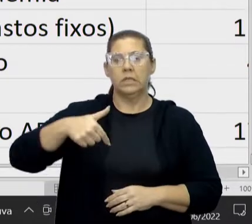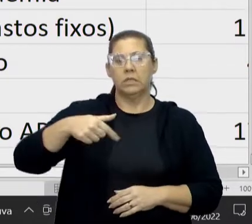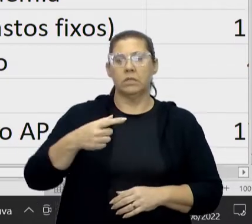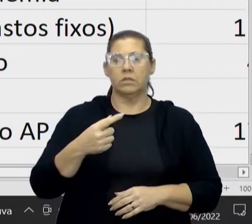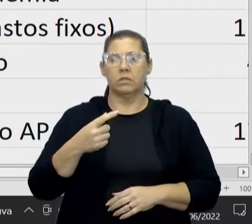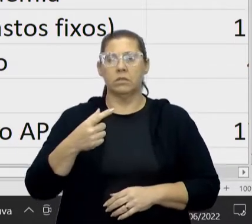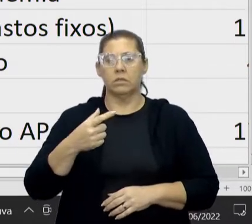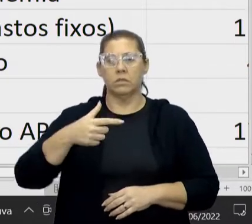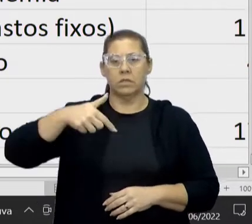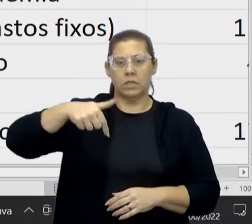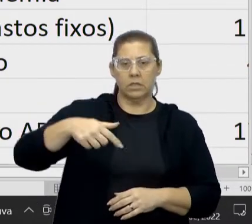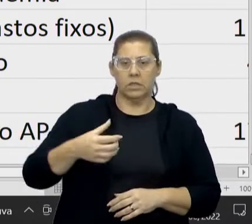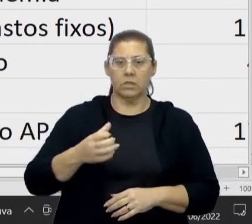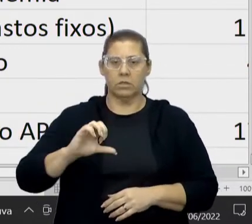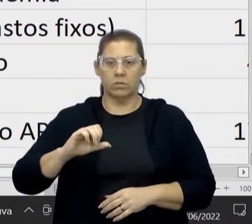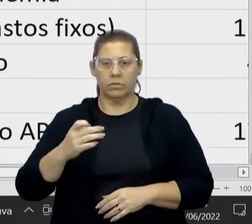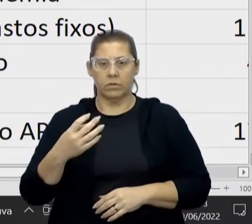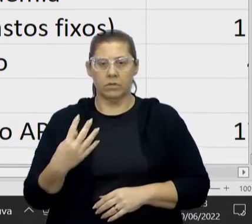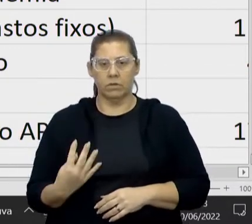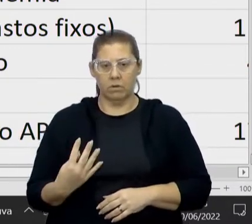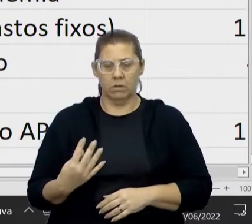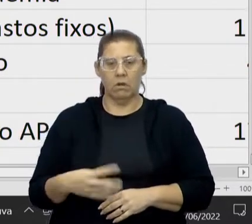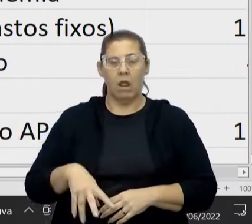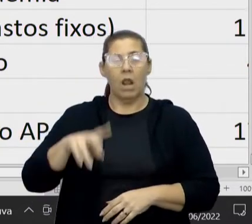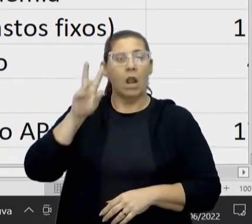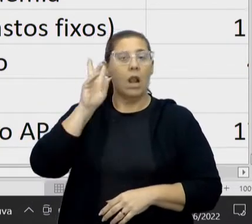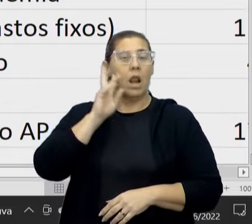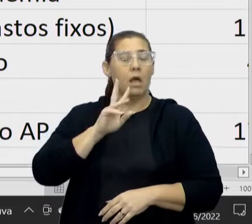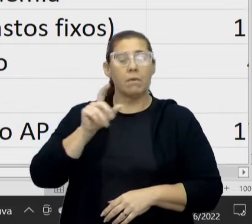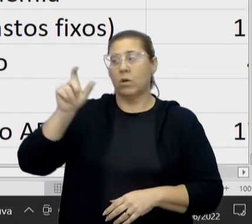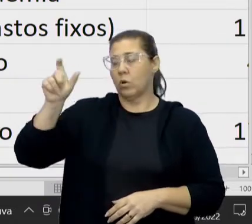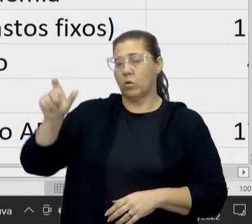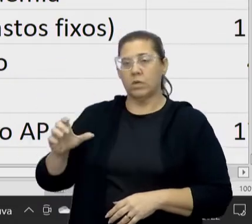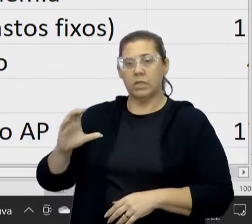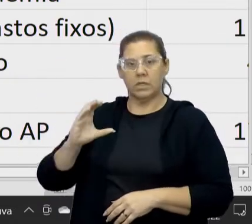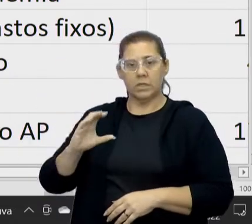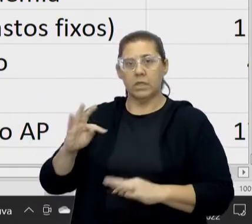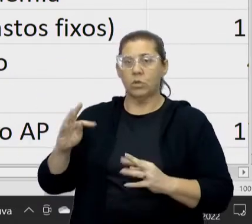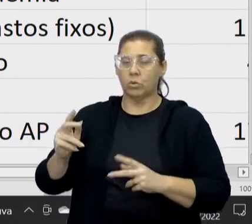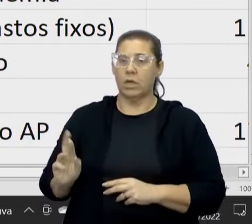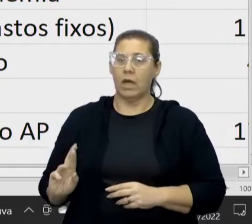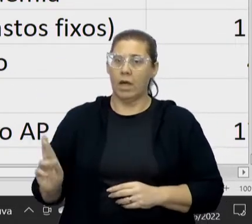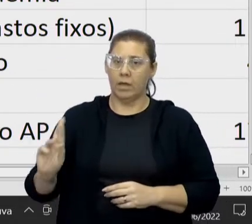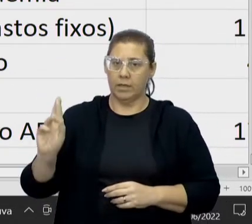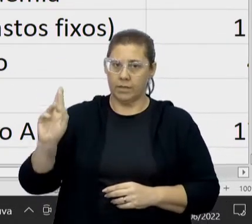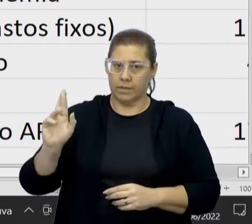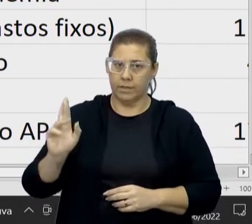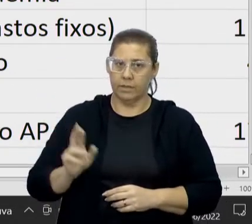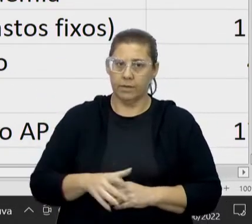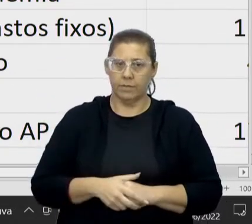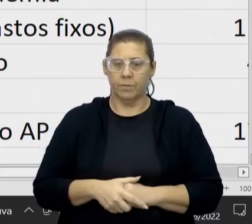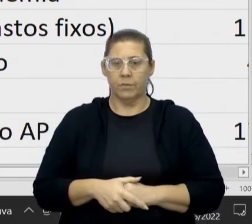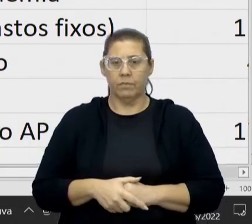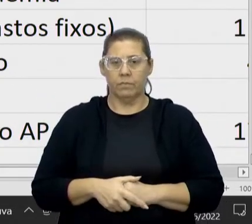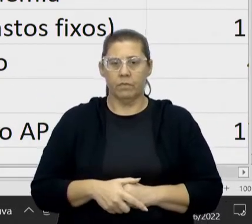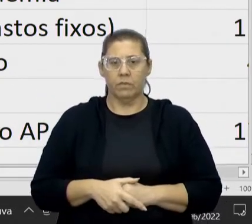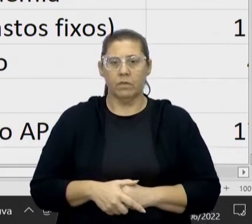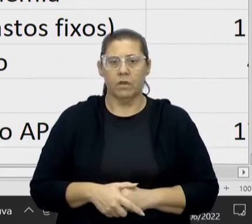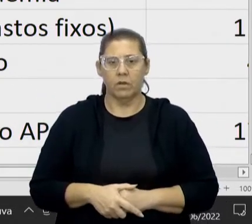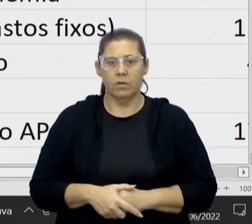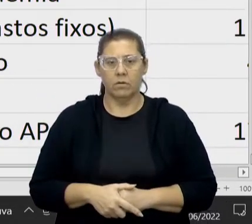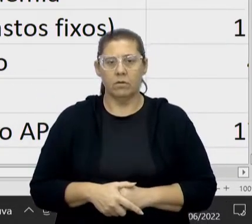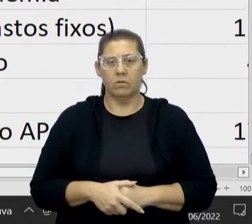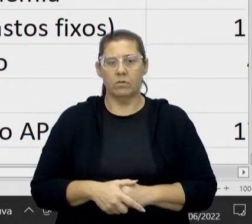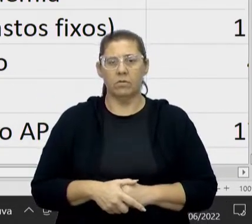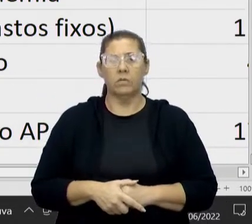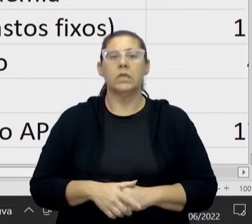794. Lembrando que essa coluna C aqui, ela é toda em reais. Fora o seguro viagem, tem